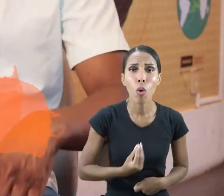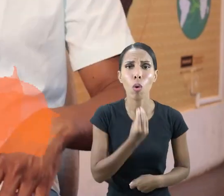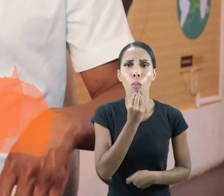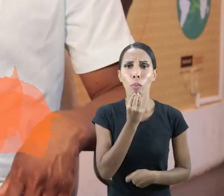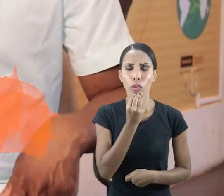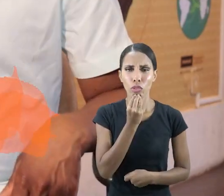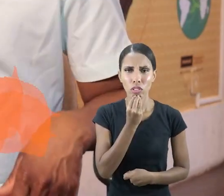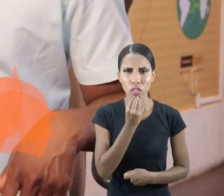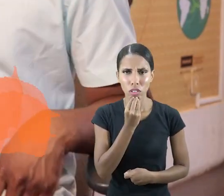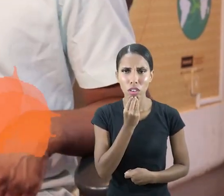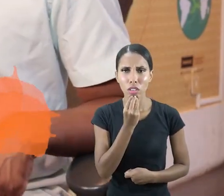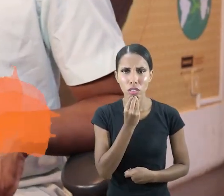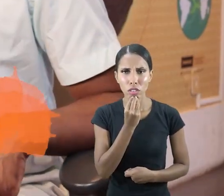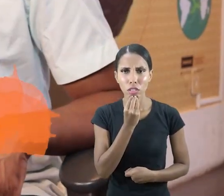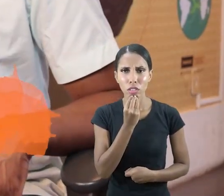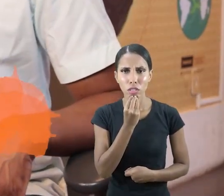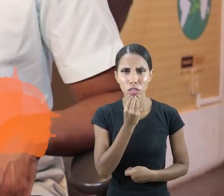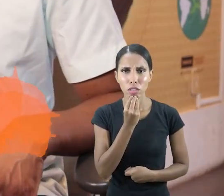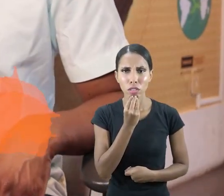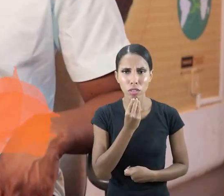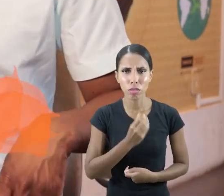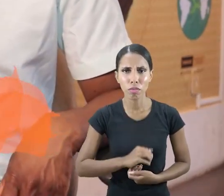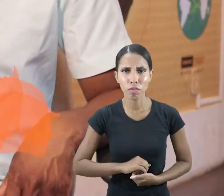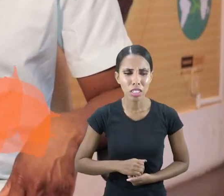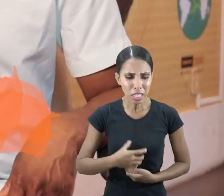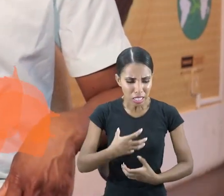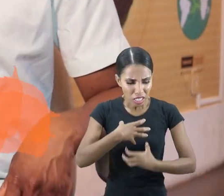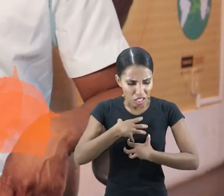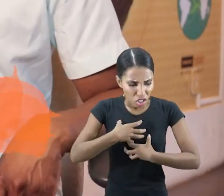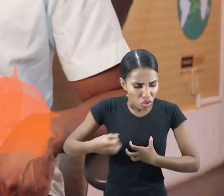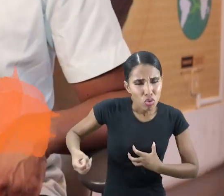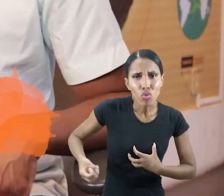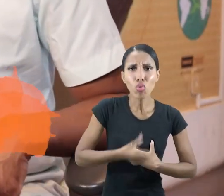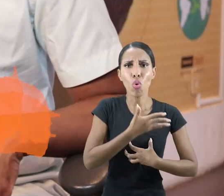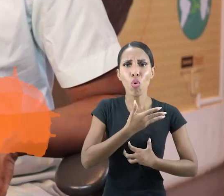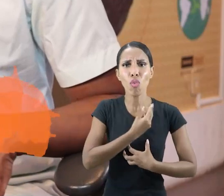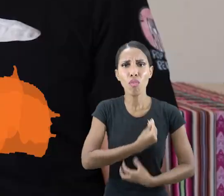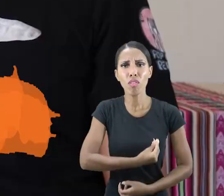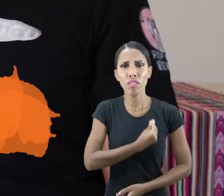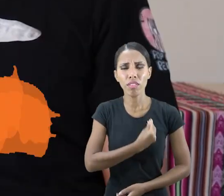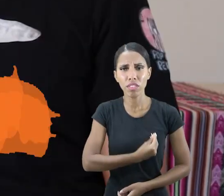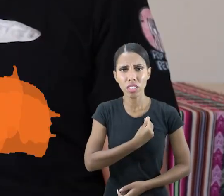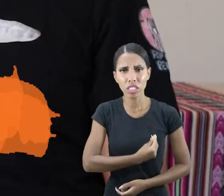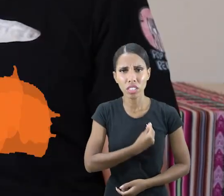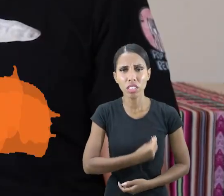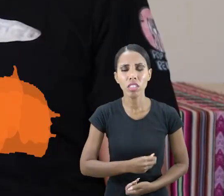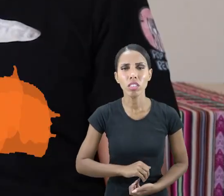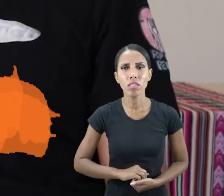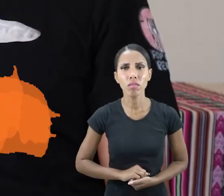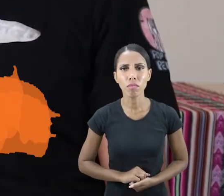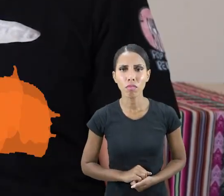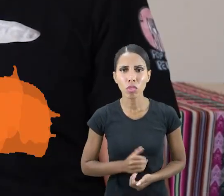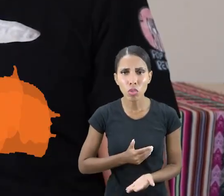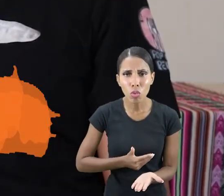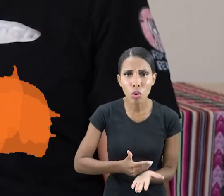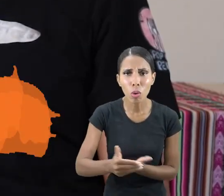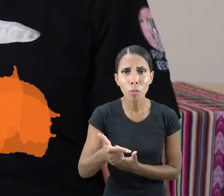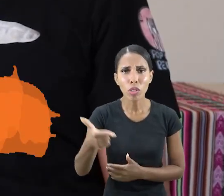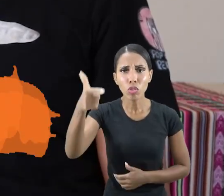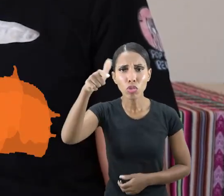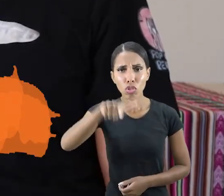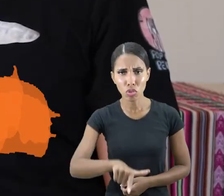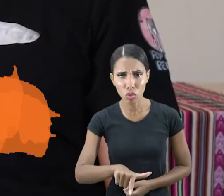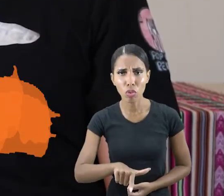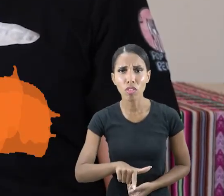muitas experiências, afetos, amizades. E todo meu povo vem